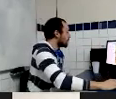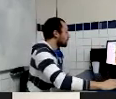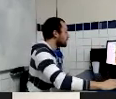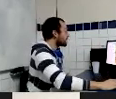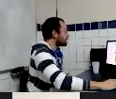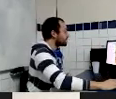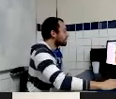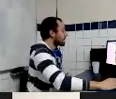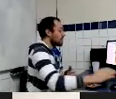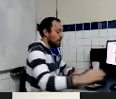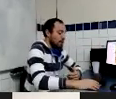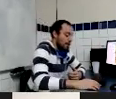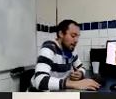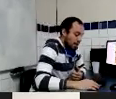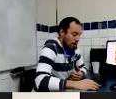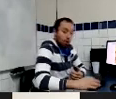Bem,